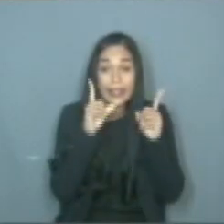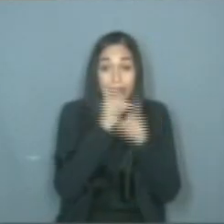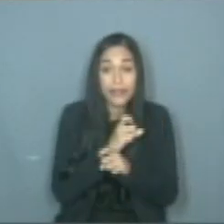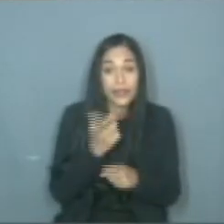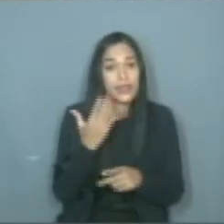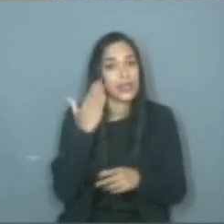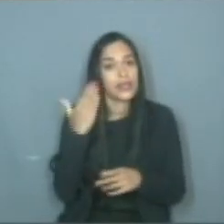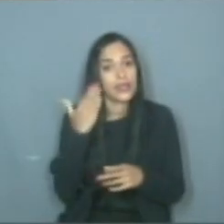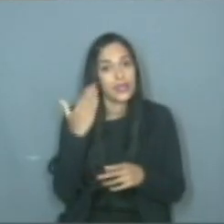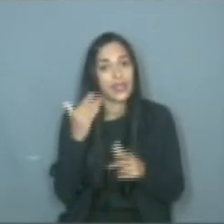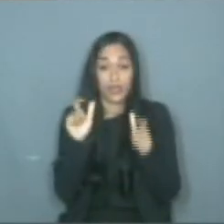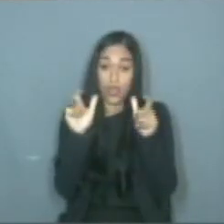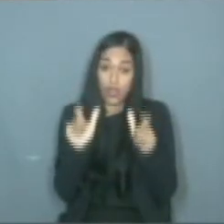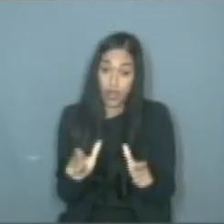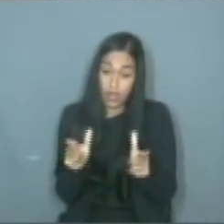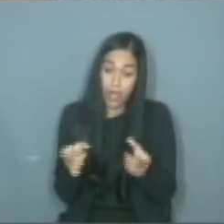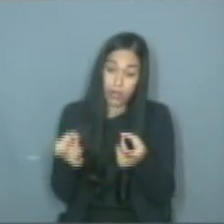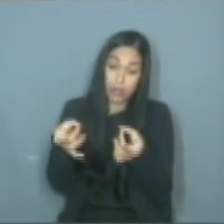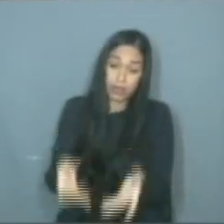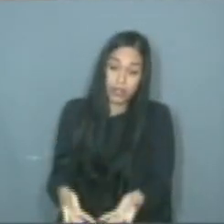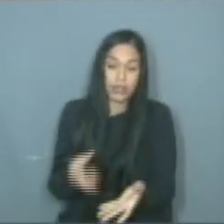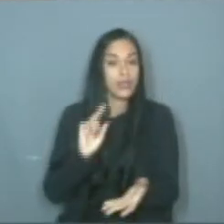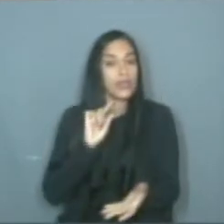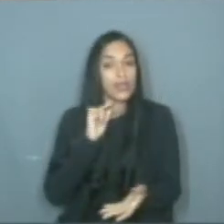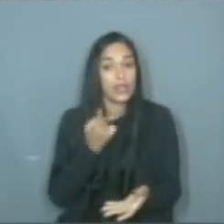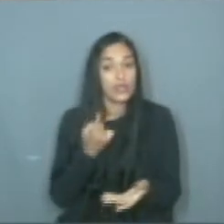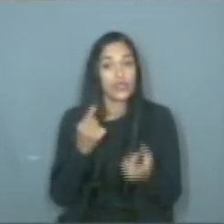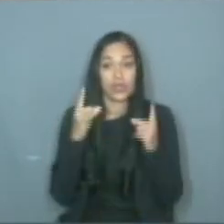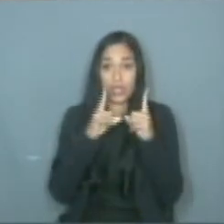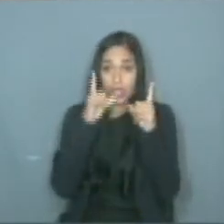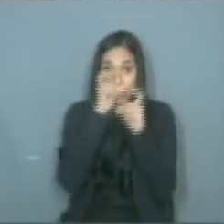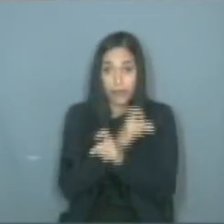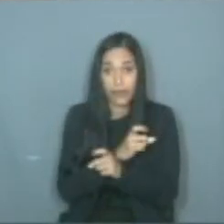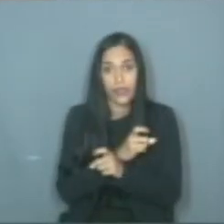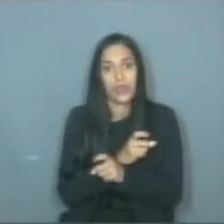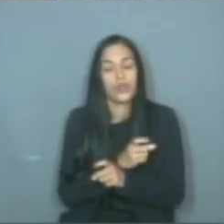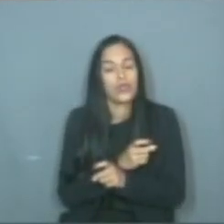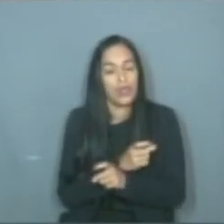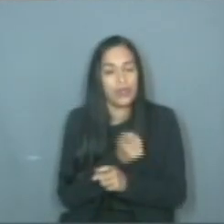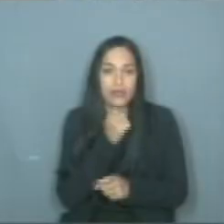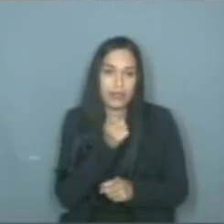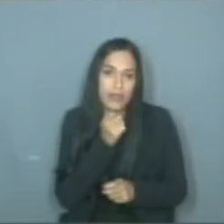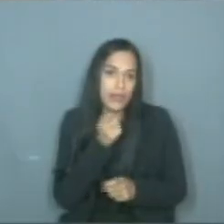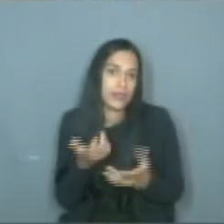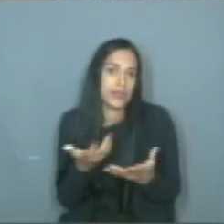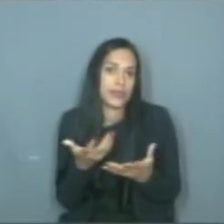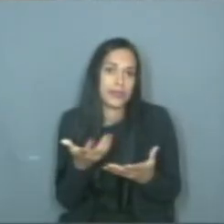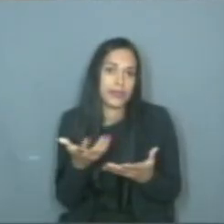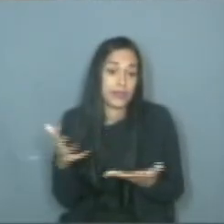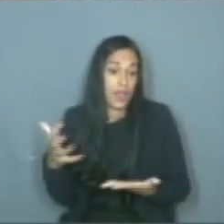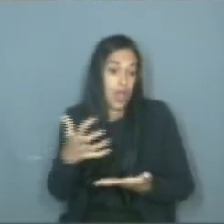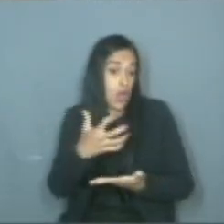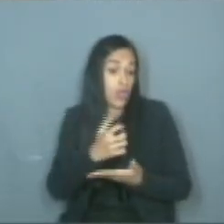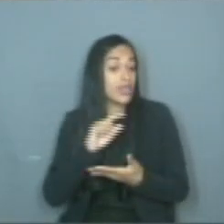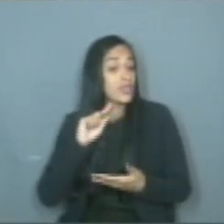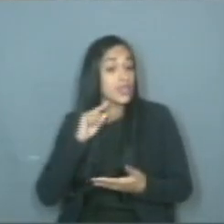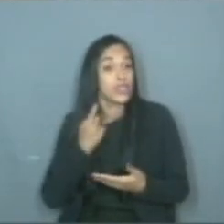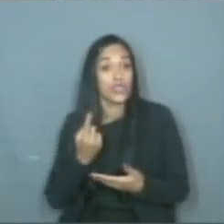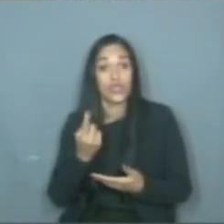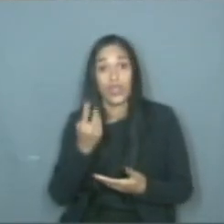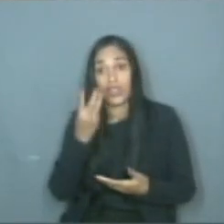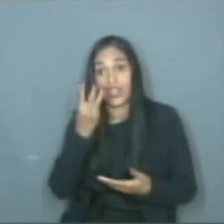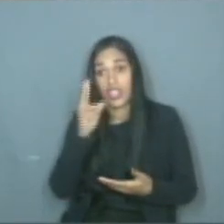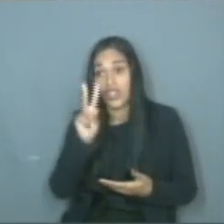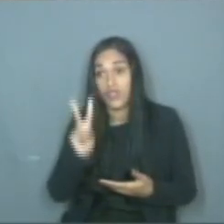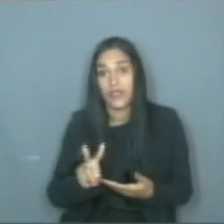de entender o local de colocar o lixo, mas tem dificuldade de um jeito que a coleta de lixo passa 3 vezes no